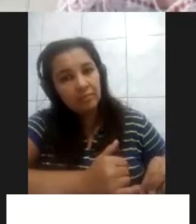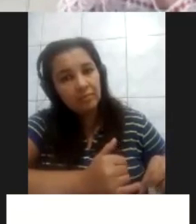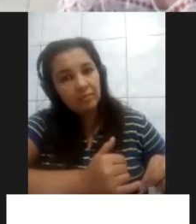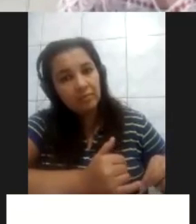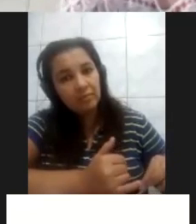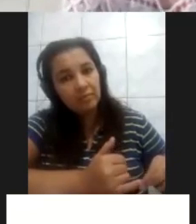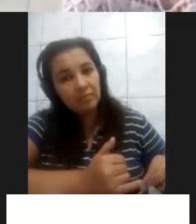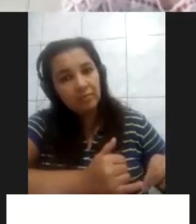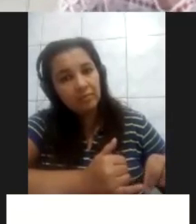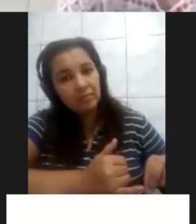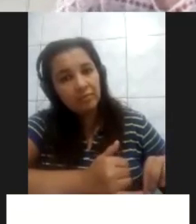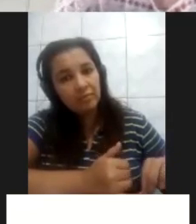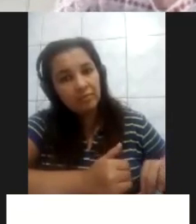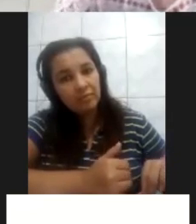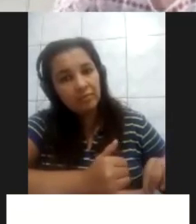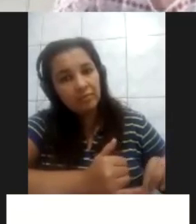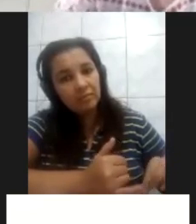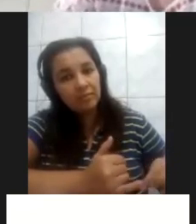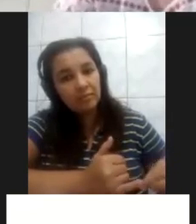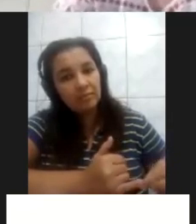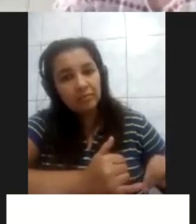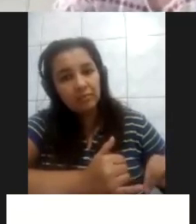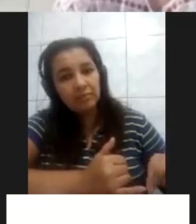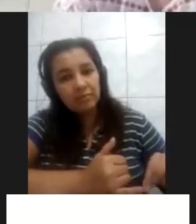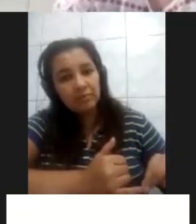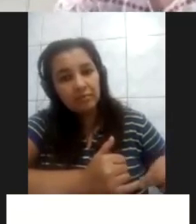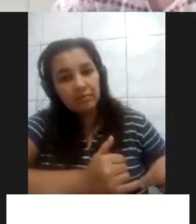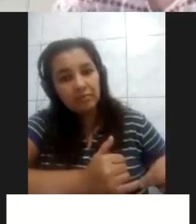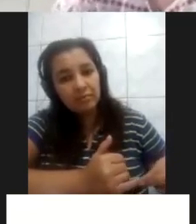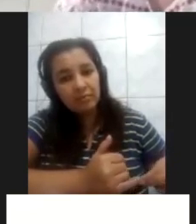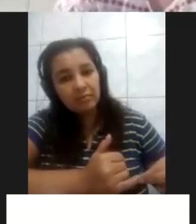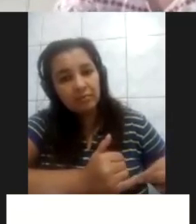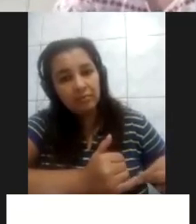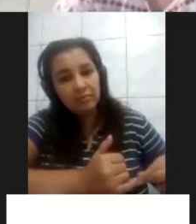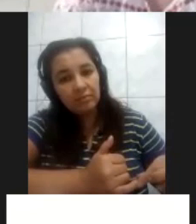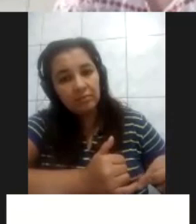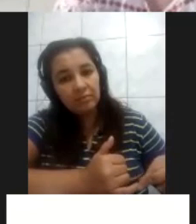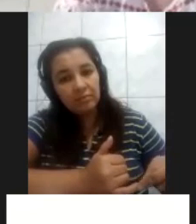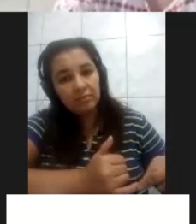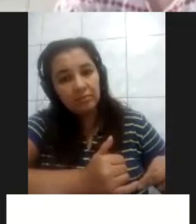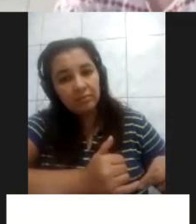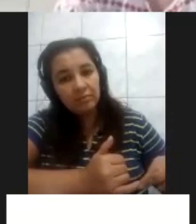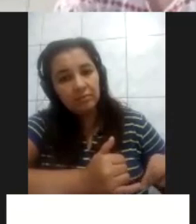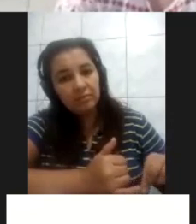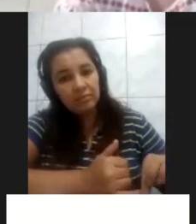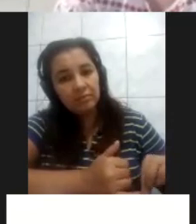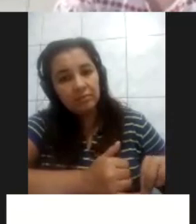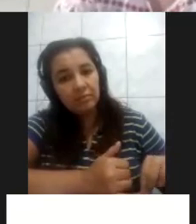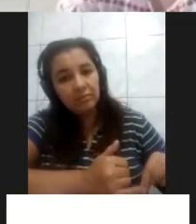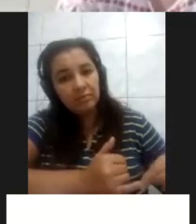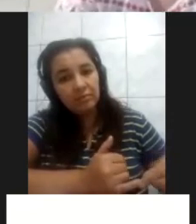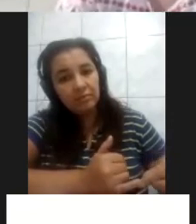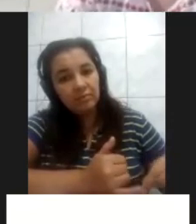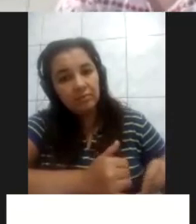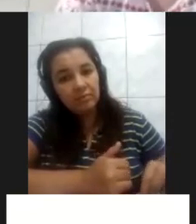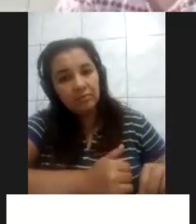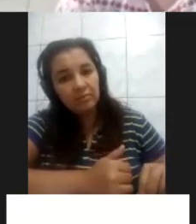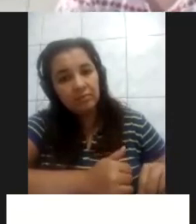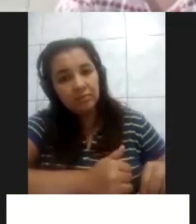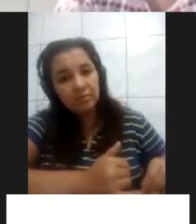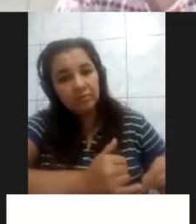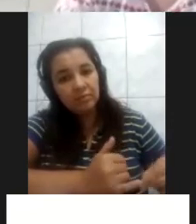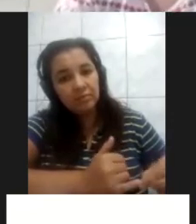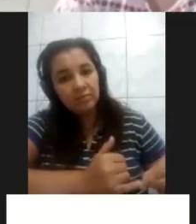como a gente consegue passar isso para vocês. Obrigada, menina. Aqui, a Paulinha, minha aluna de gastronomia. Tá, que verdade,